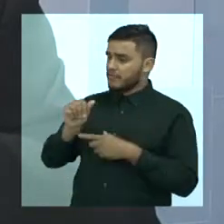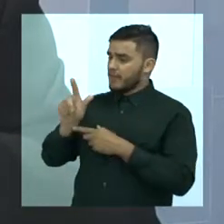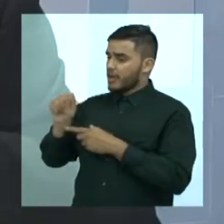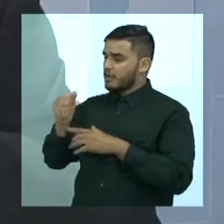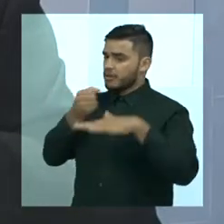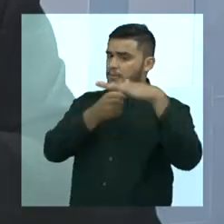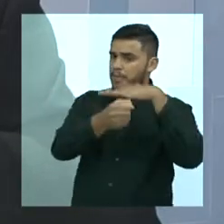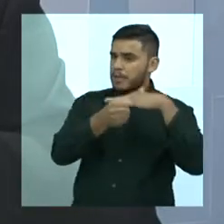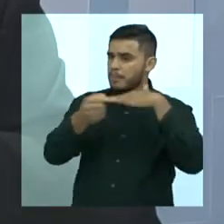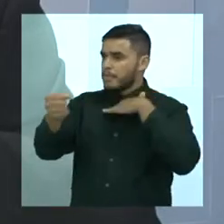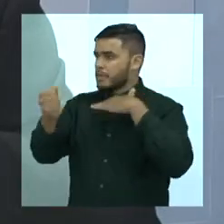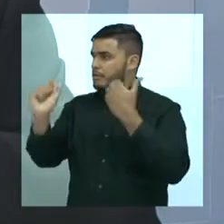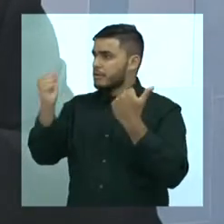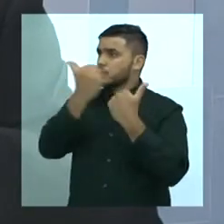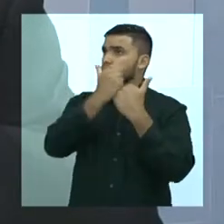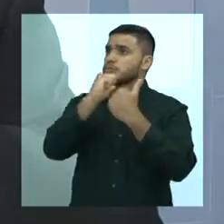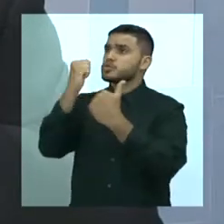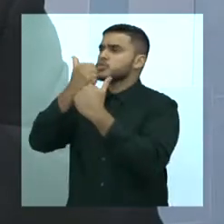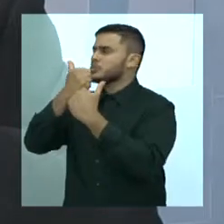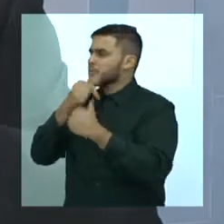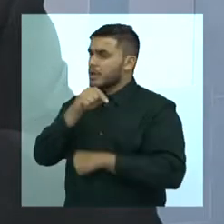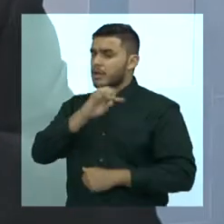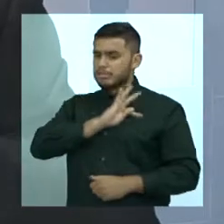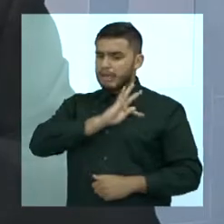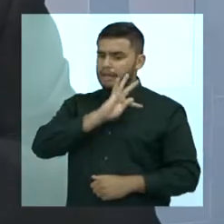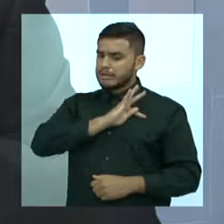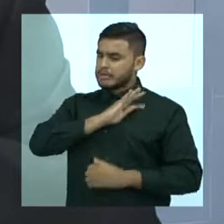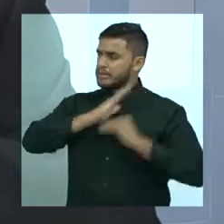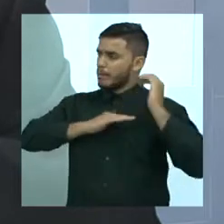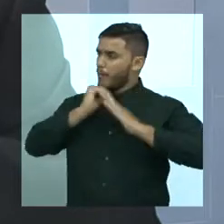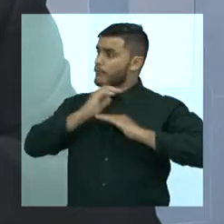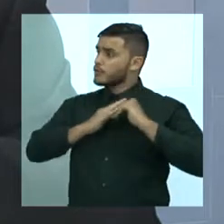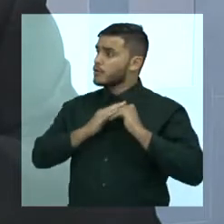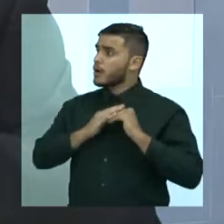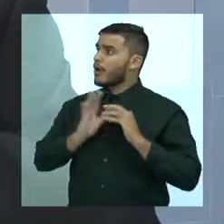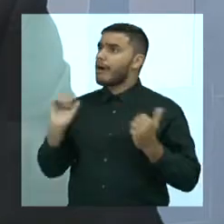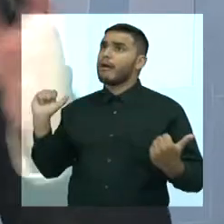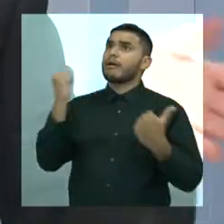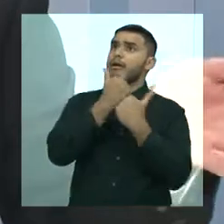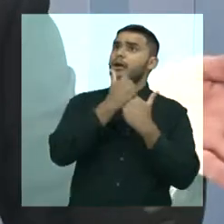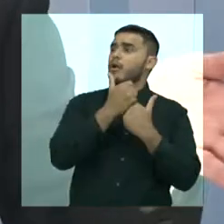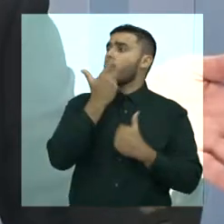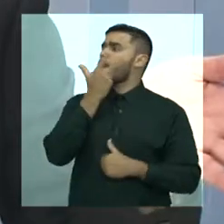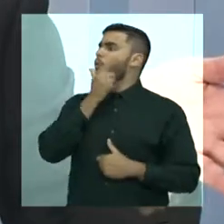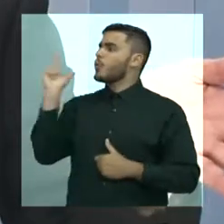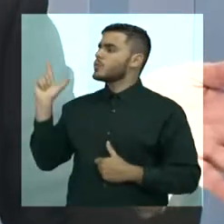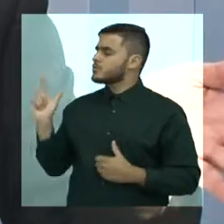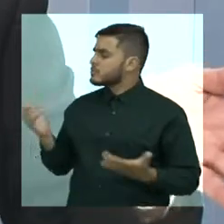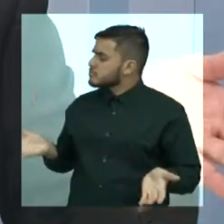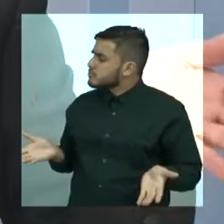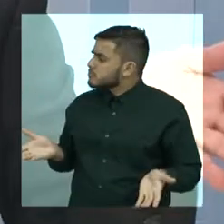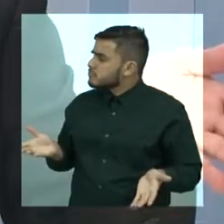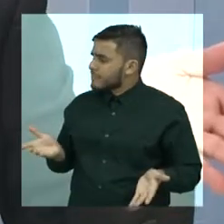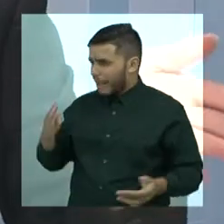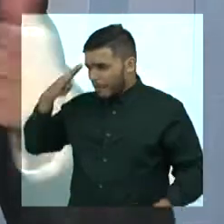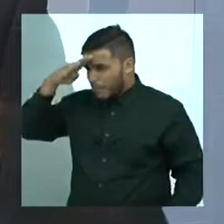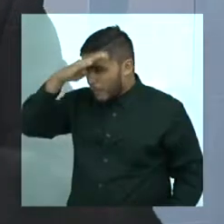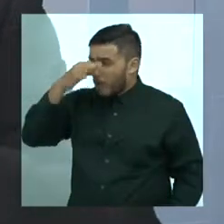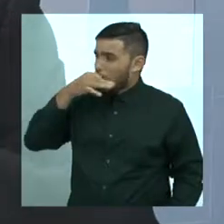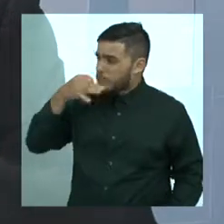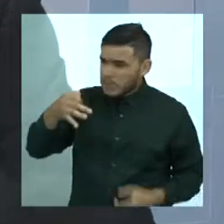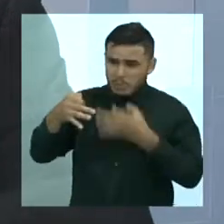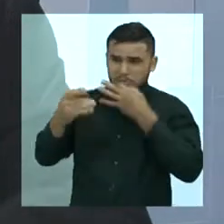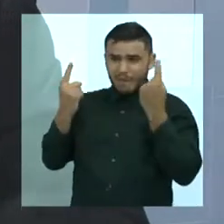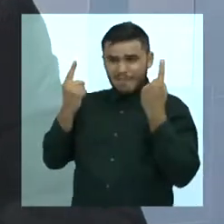Paulo? Porque seria que Bolsonaro literalmente criticava a política velha, arcaica e